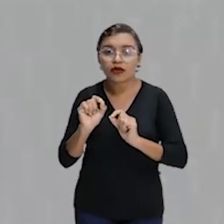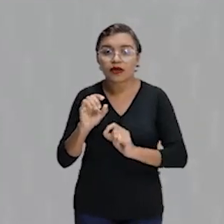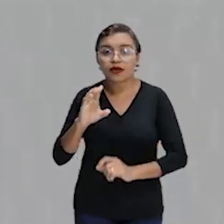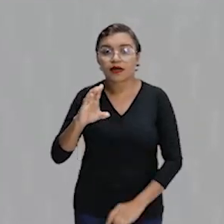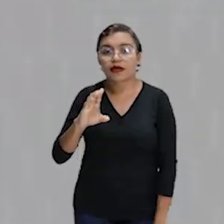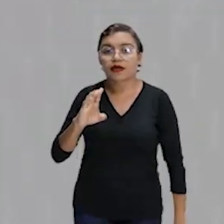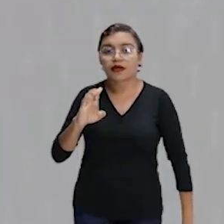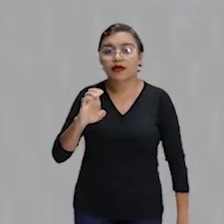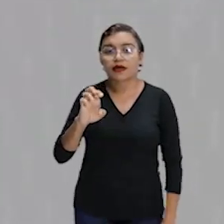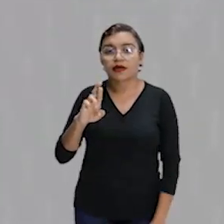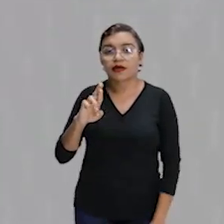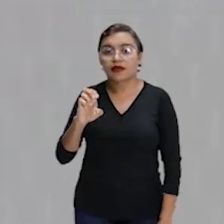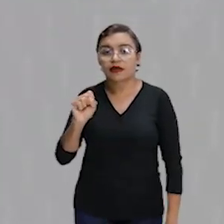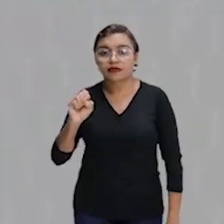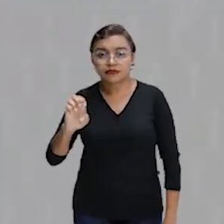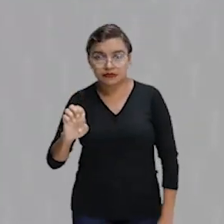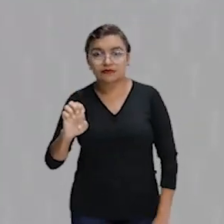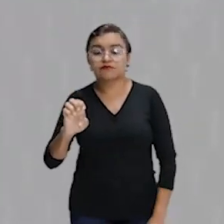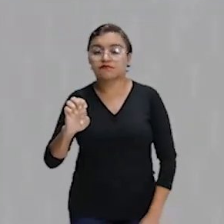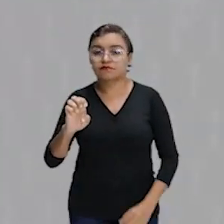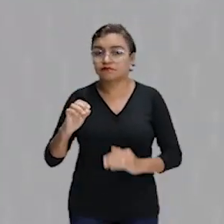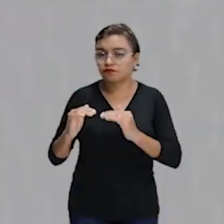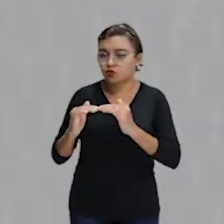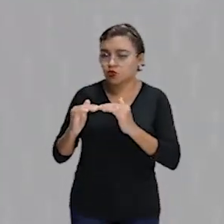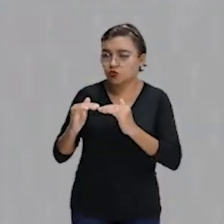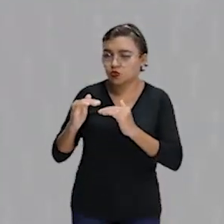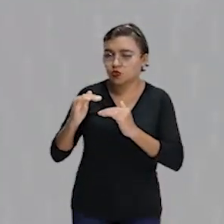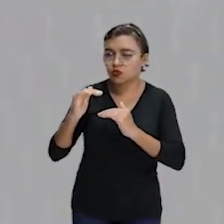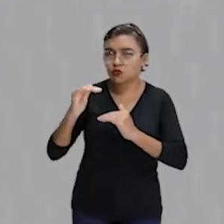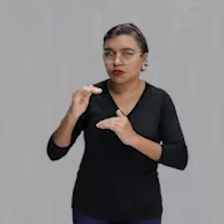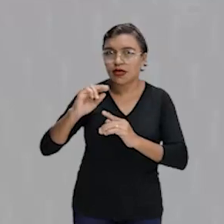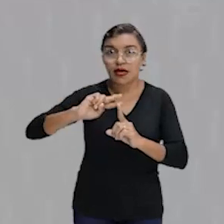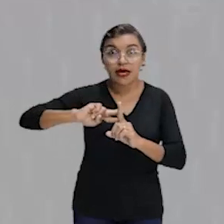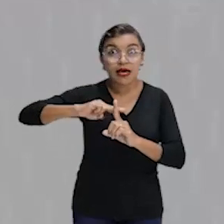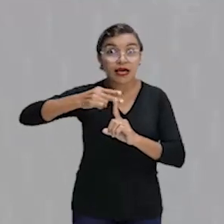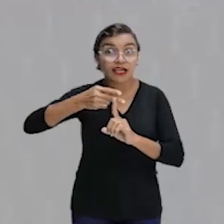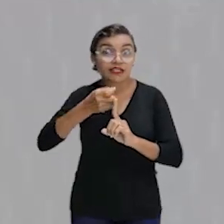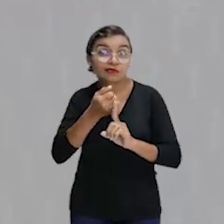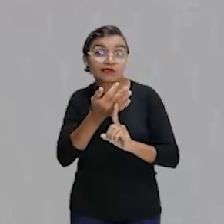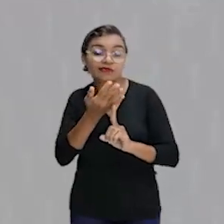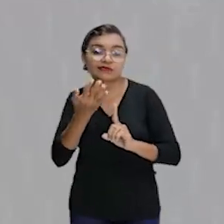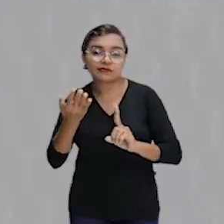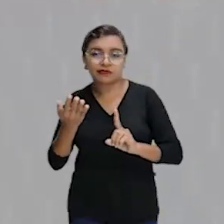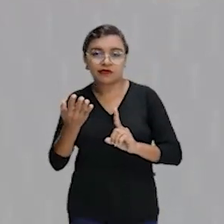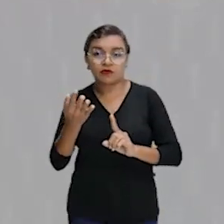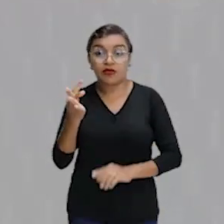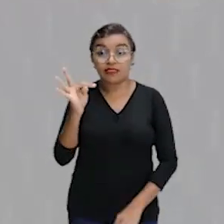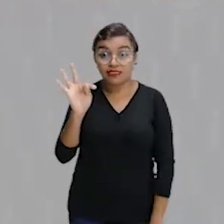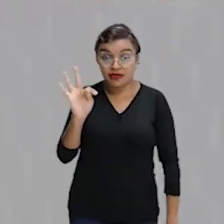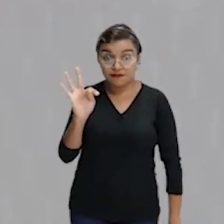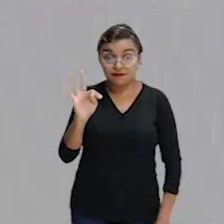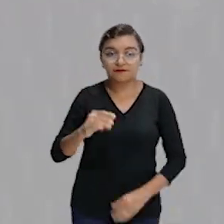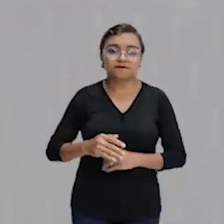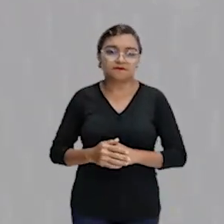as duas palavrinhas juntas. Cresce exponencialmente com o tempo t, de acordo com a lei, Q de